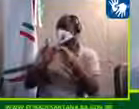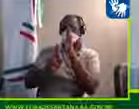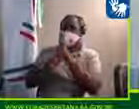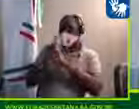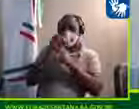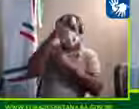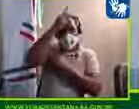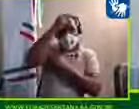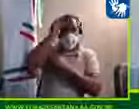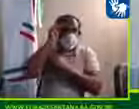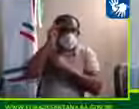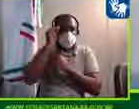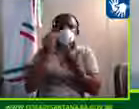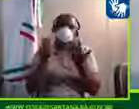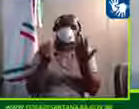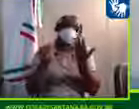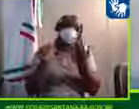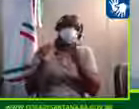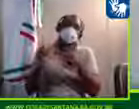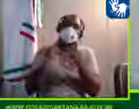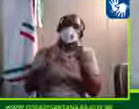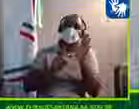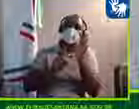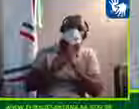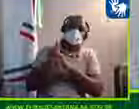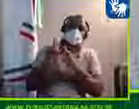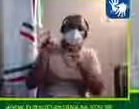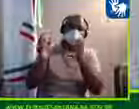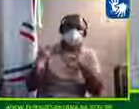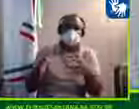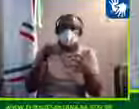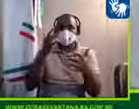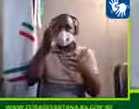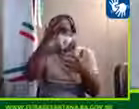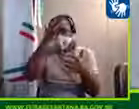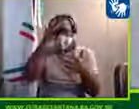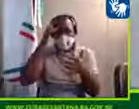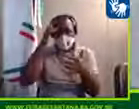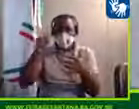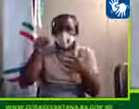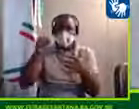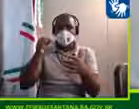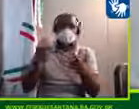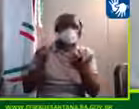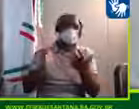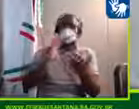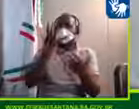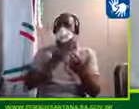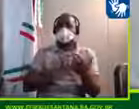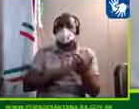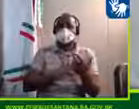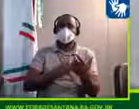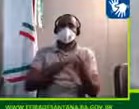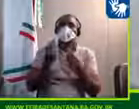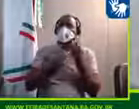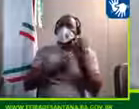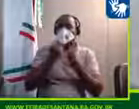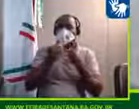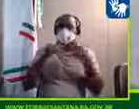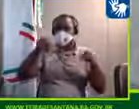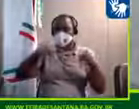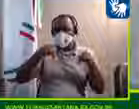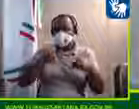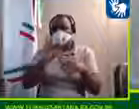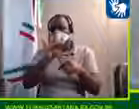a pergunta é, se não existir nenhum óbice do senhor revelar, qual é o padrão